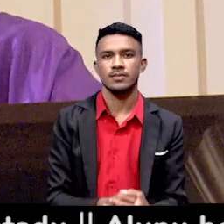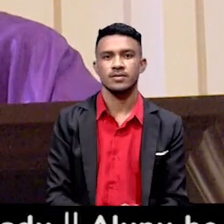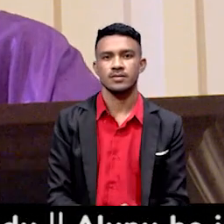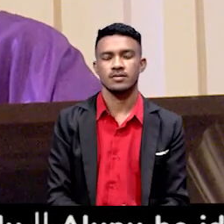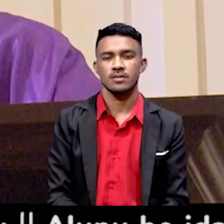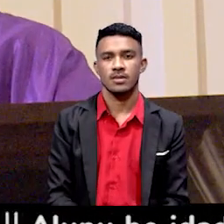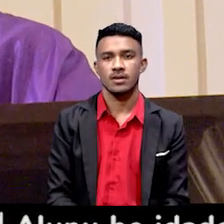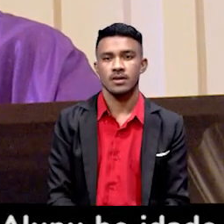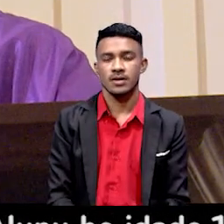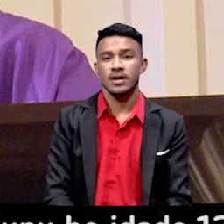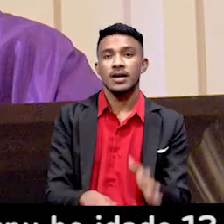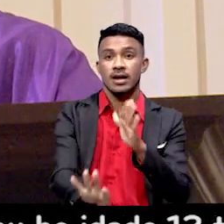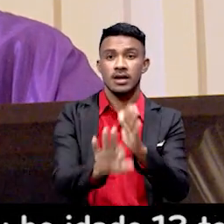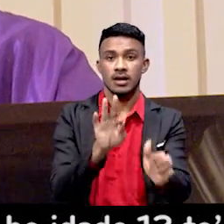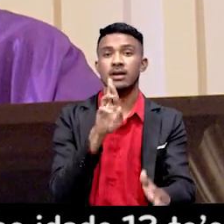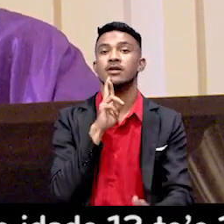Esta é a resposta, não é?